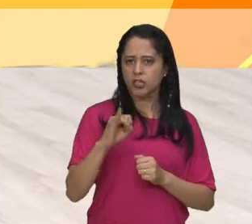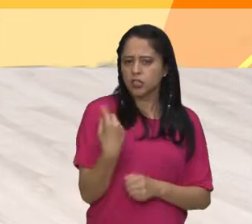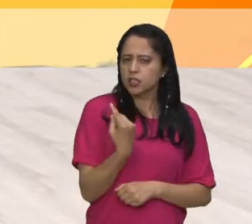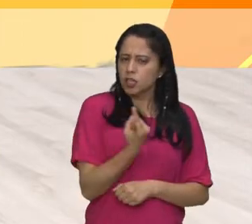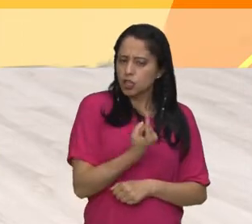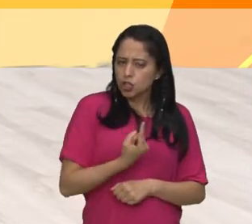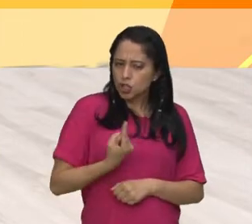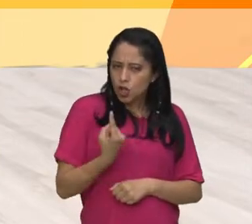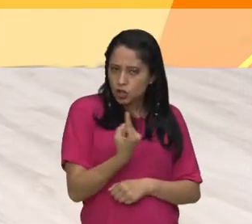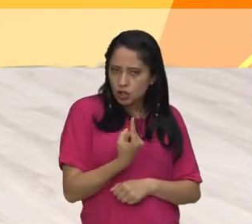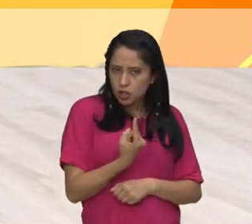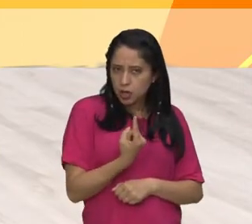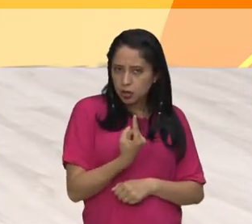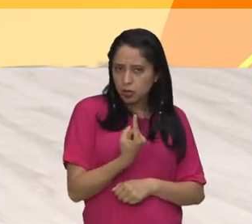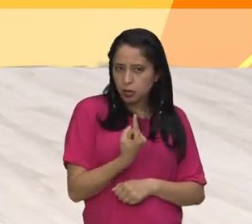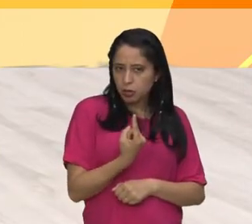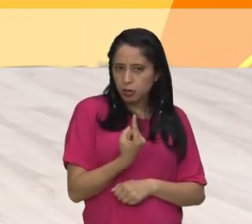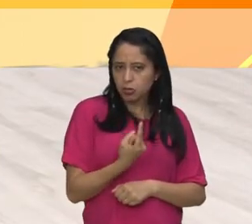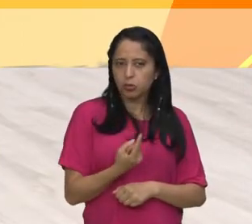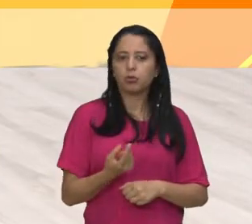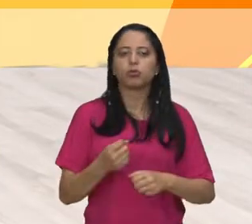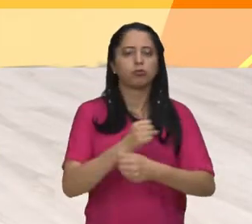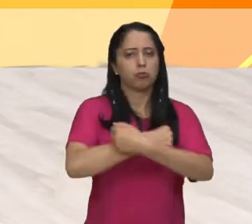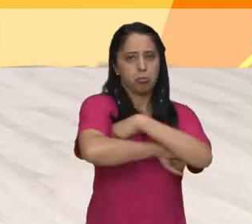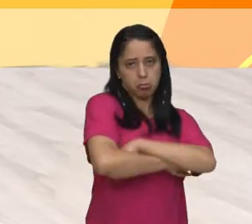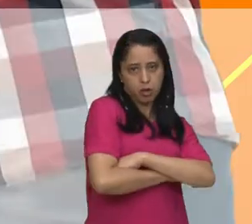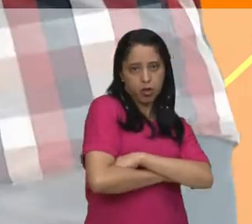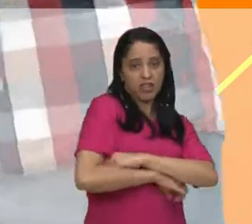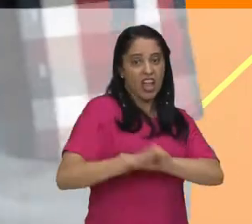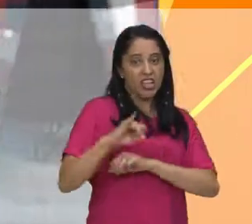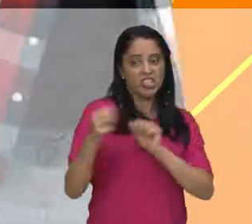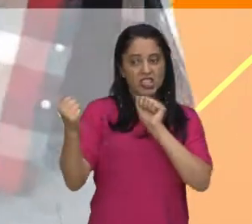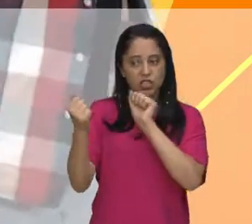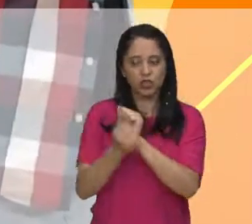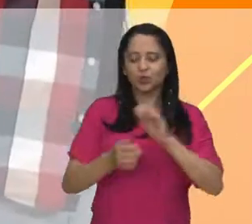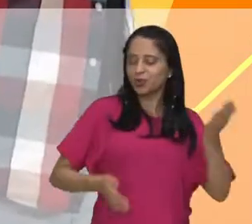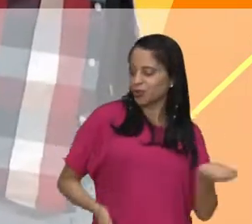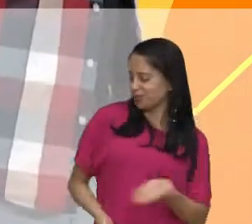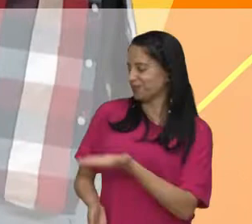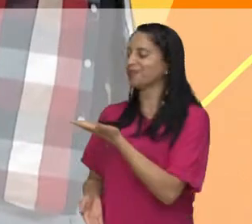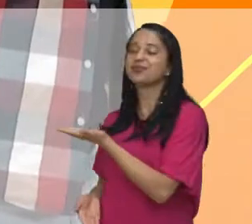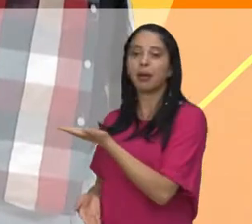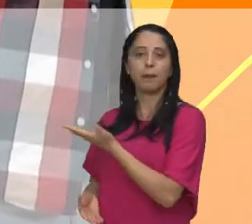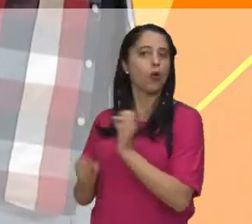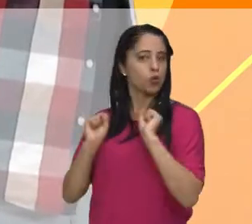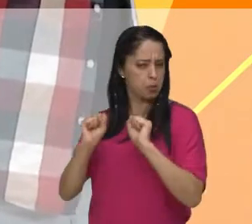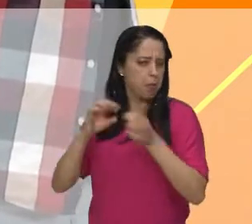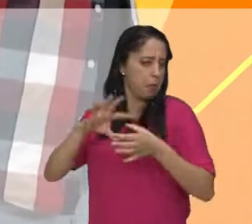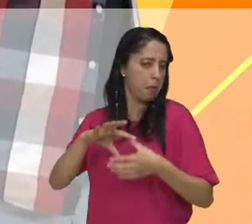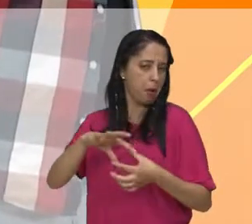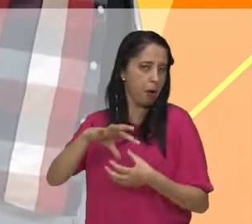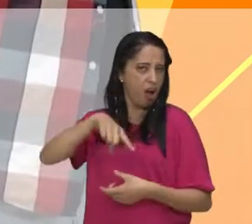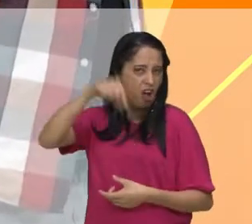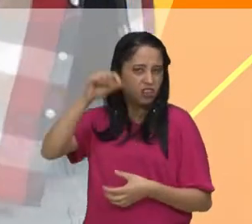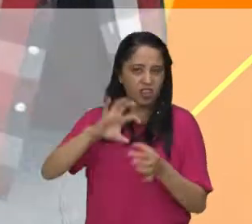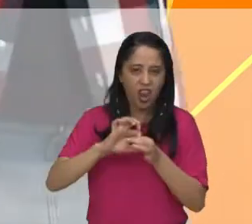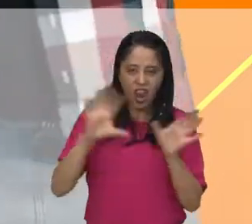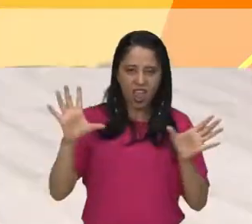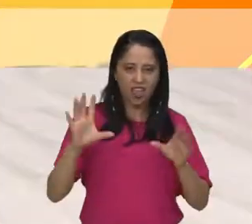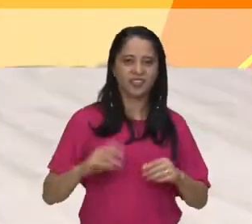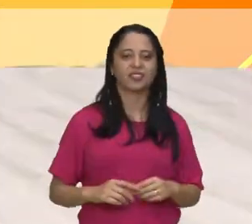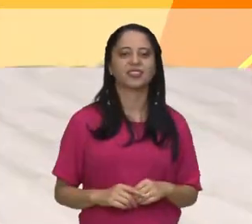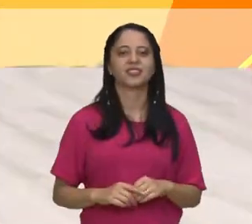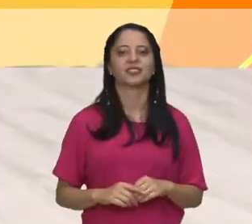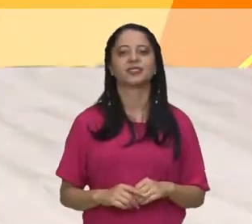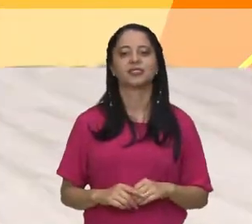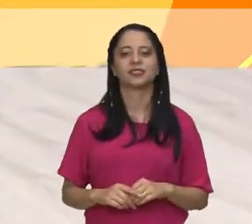dupla, aponto para o meu parceiro. Se eu estiver sozinho, faço uma pose. Escolhe aí, o importante é a gente pegar o break da música,